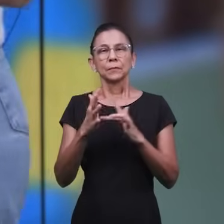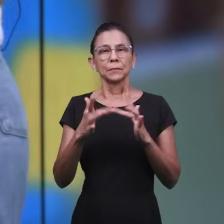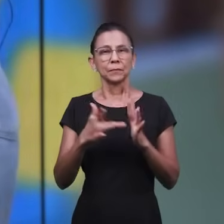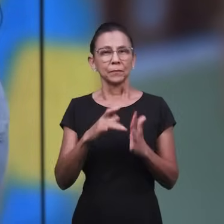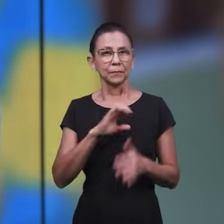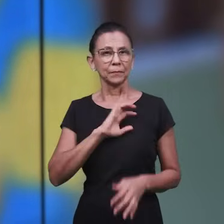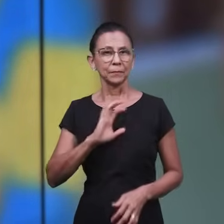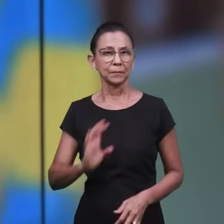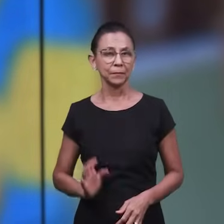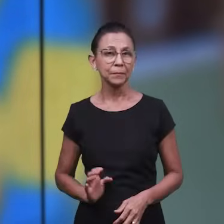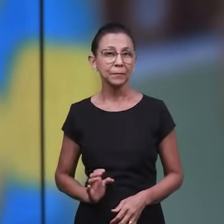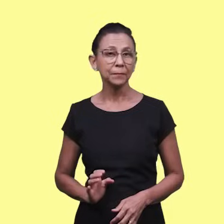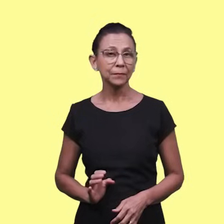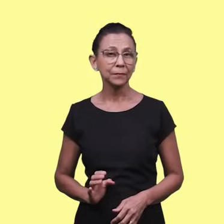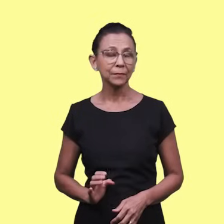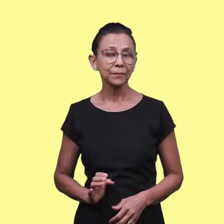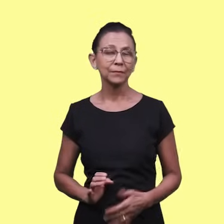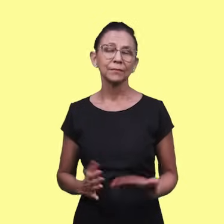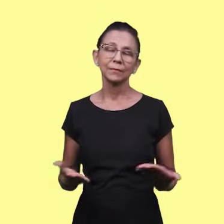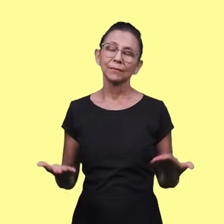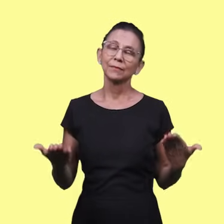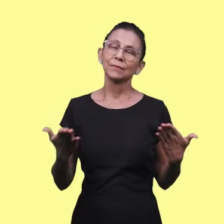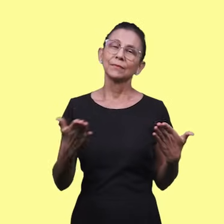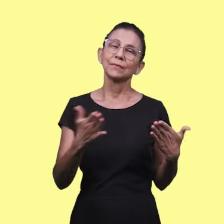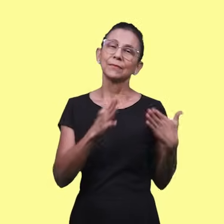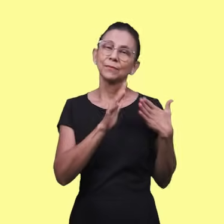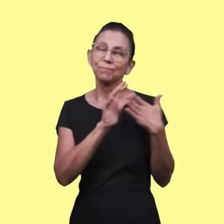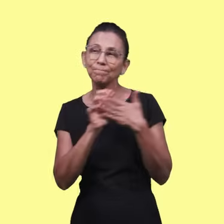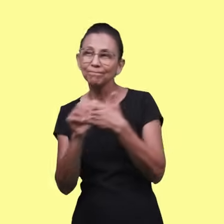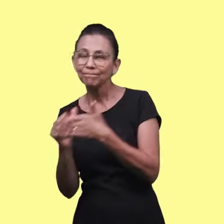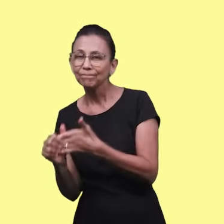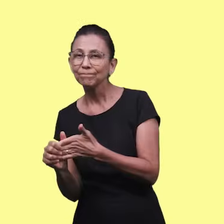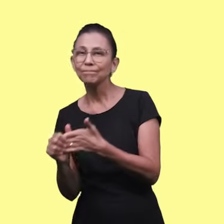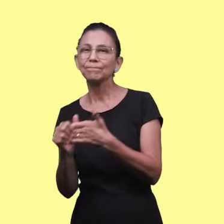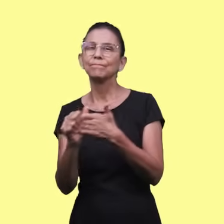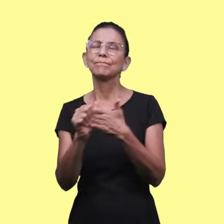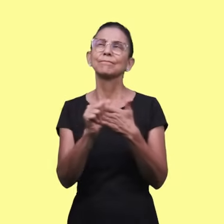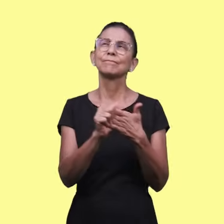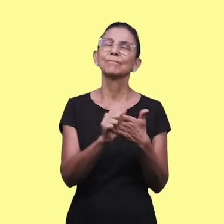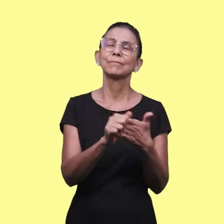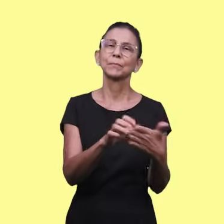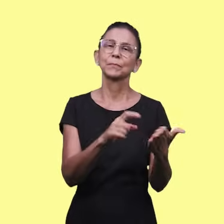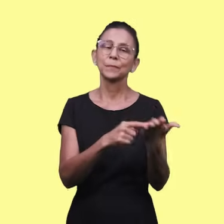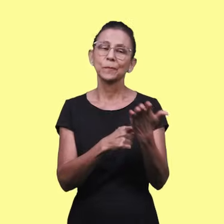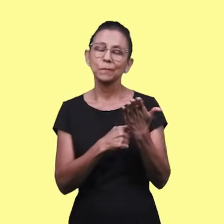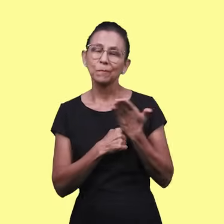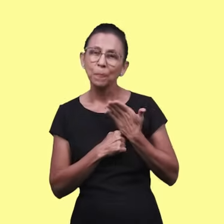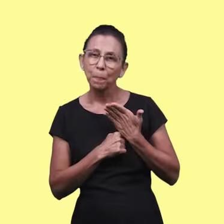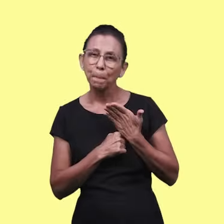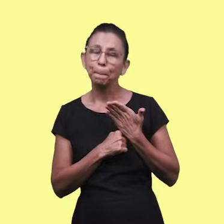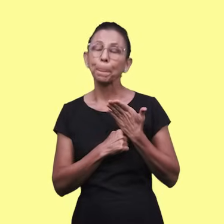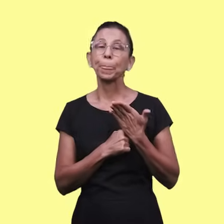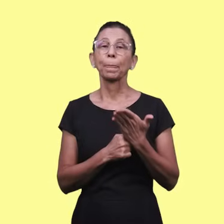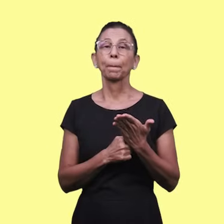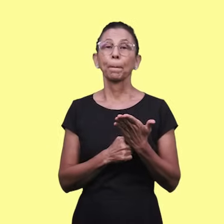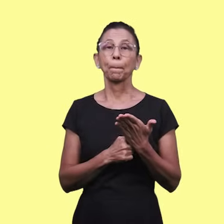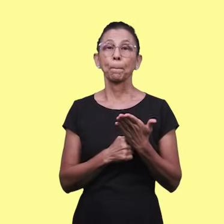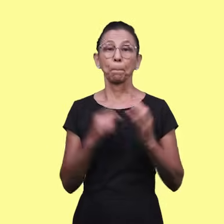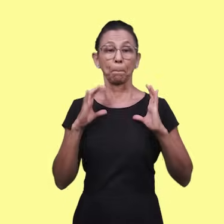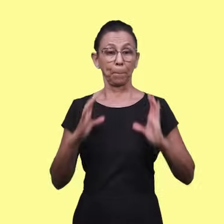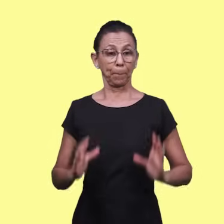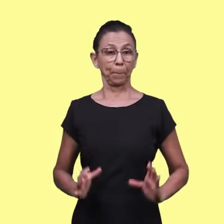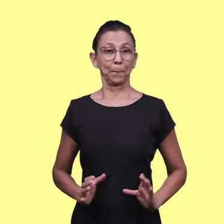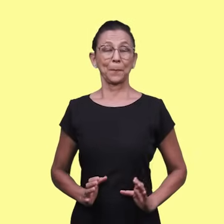assim, Ele nos guia, nossas atitudes, nosso falar, o nosso comportamento é